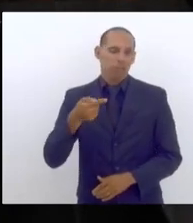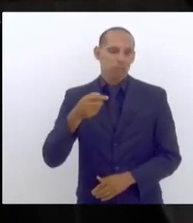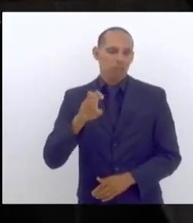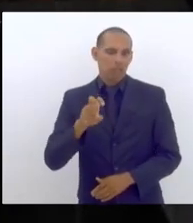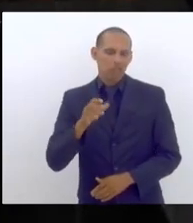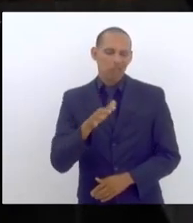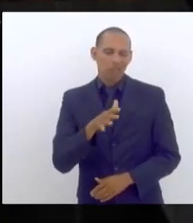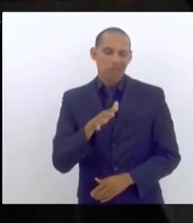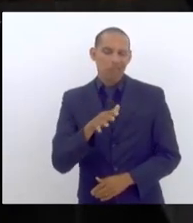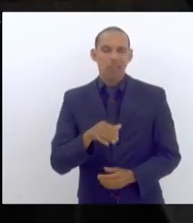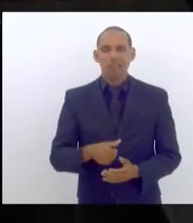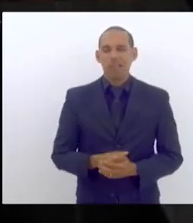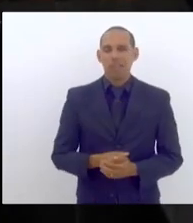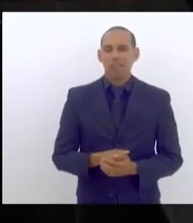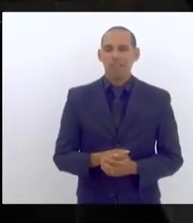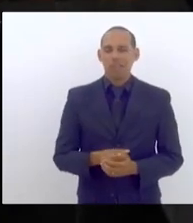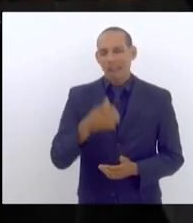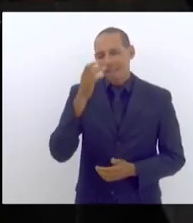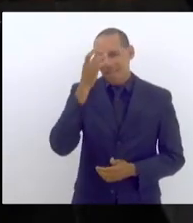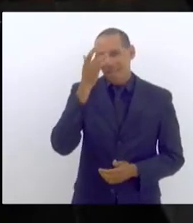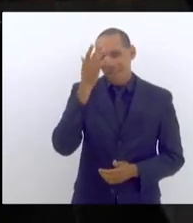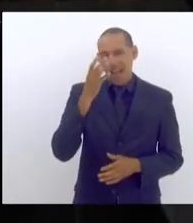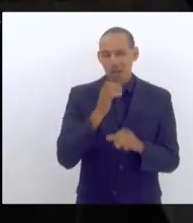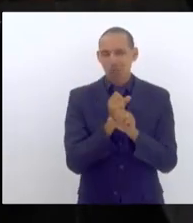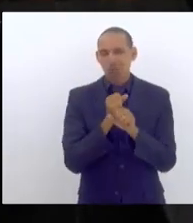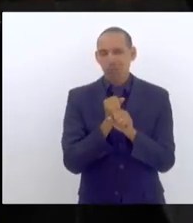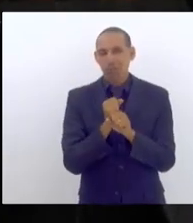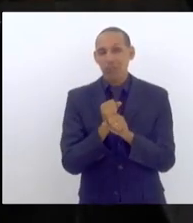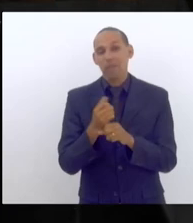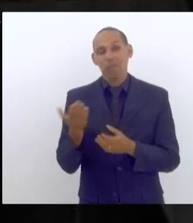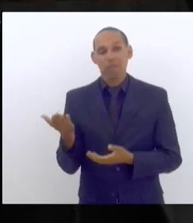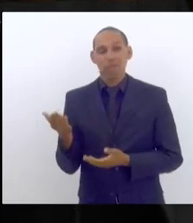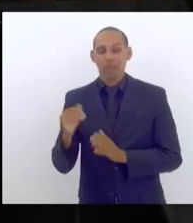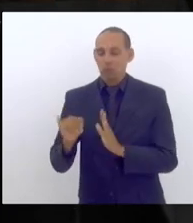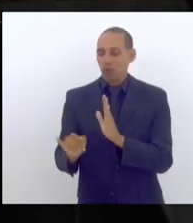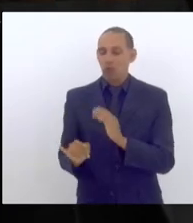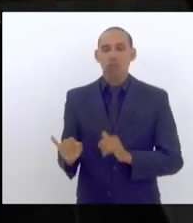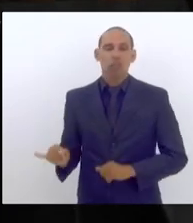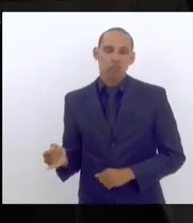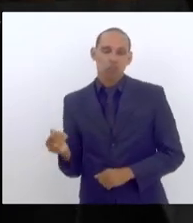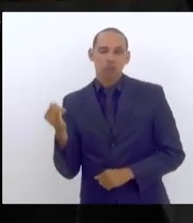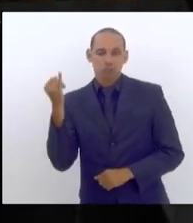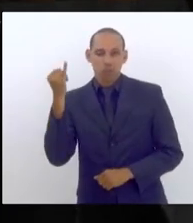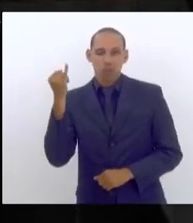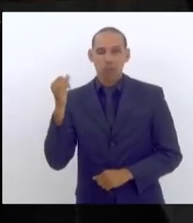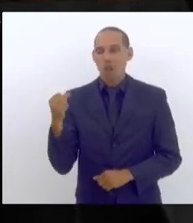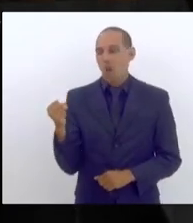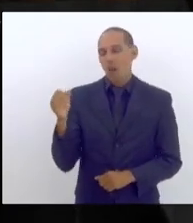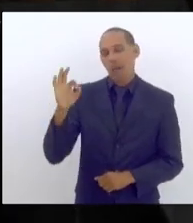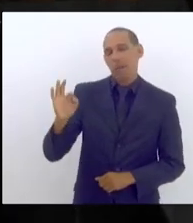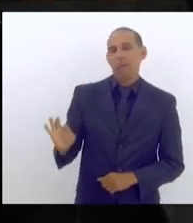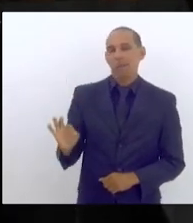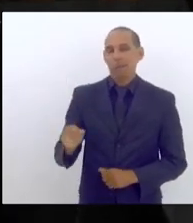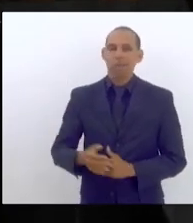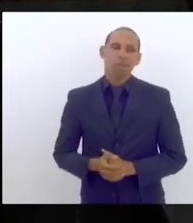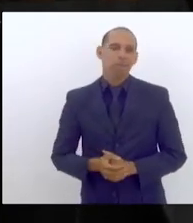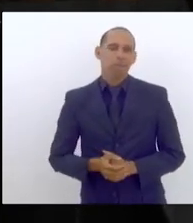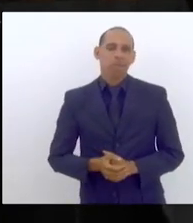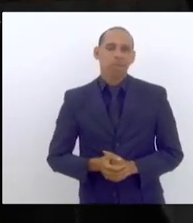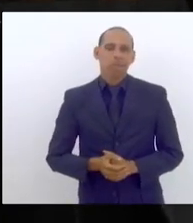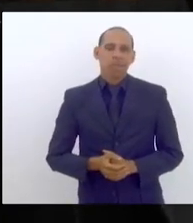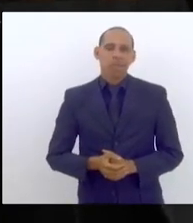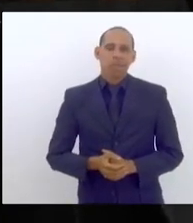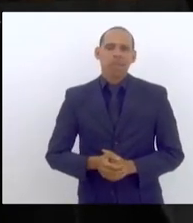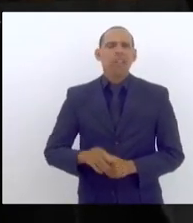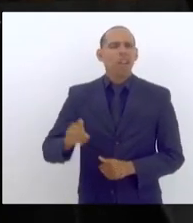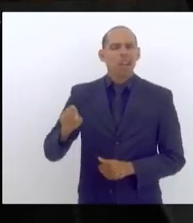5,75 aproximadamente, para facilitar a conta, o juro real dá 8%. É